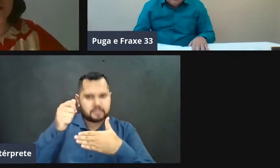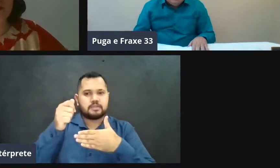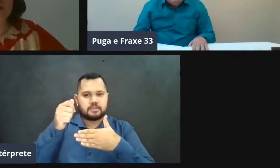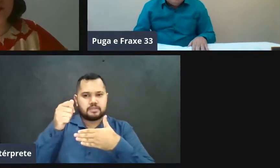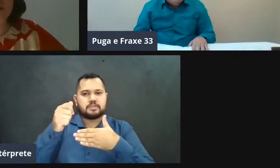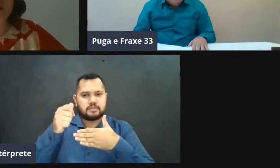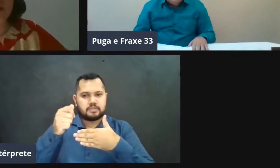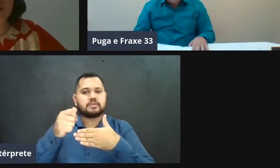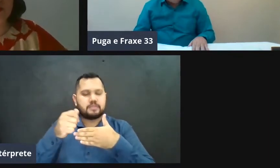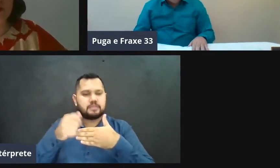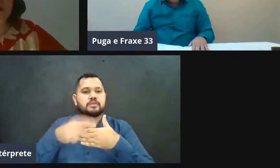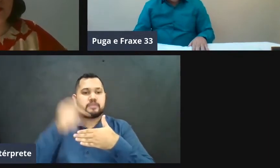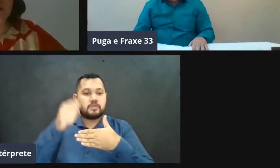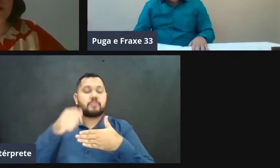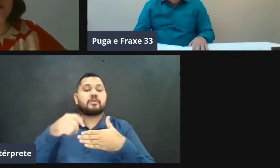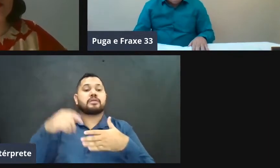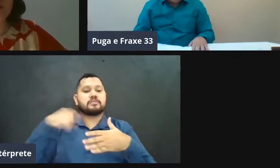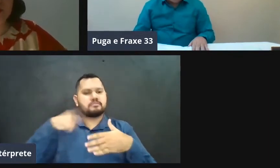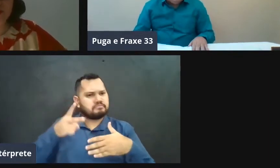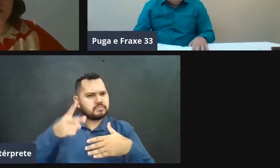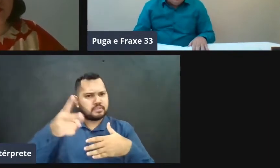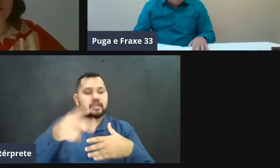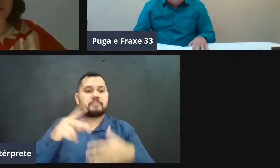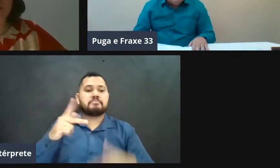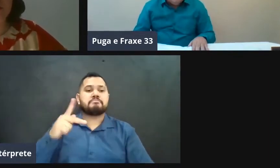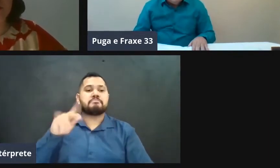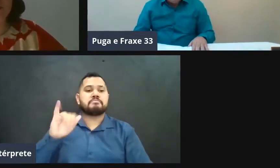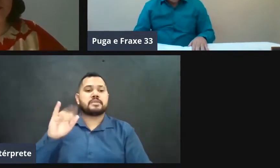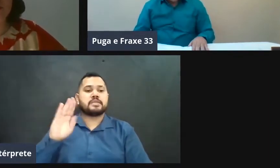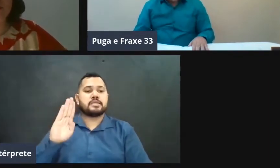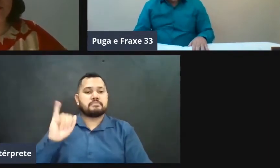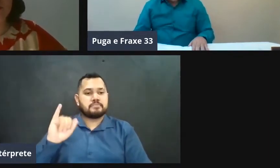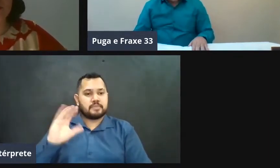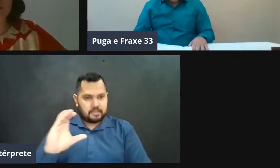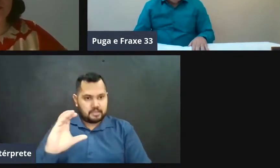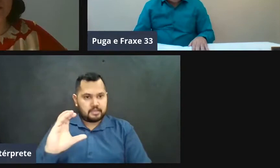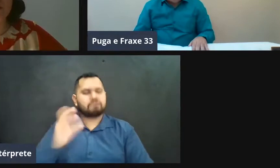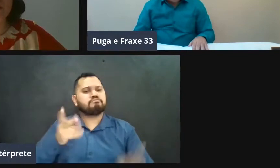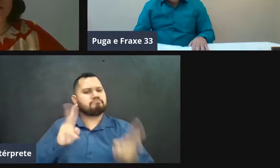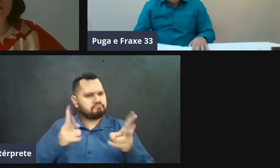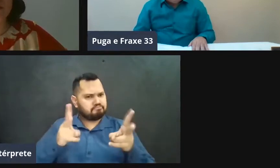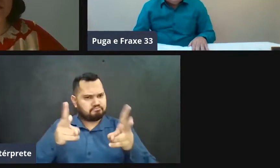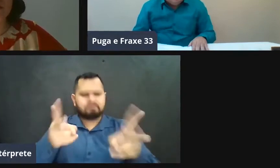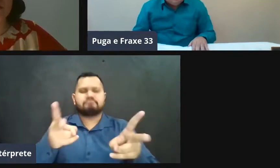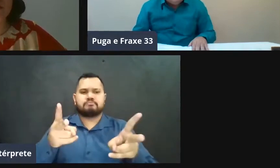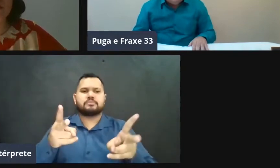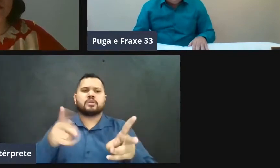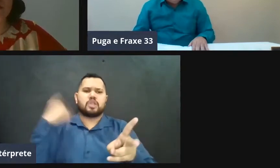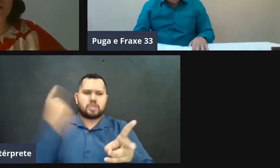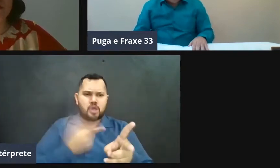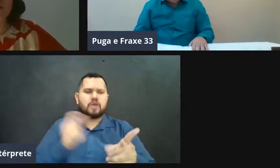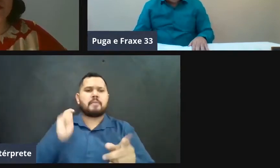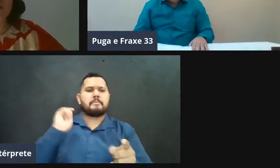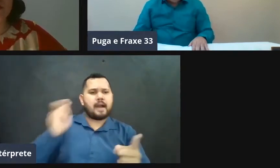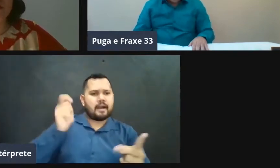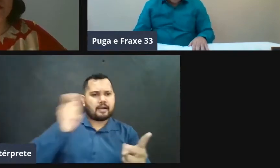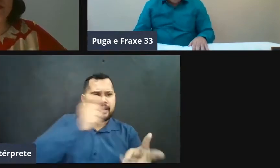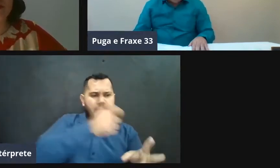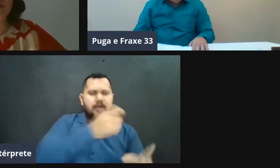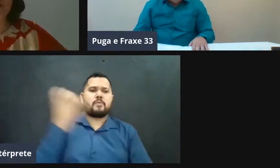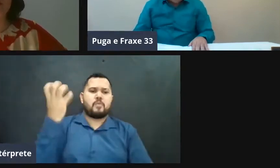continuamos a trabalhar fortemente. O PIBIC continuou, né, na universidade, pagamos as bolsas dos